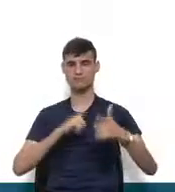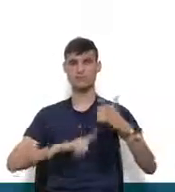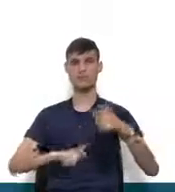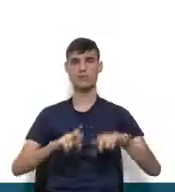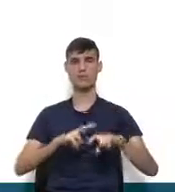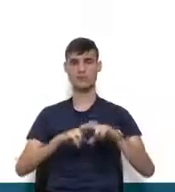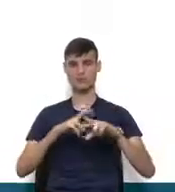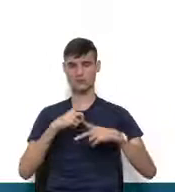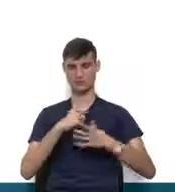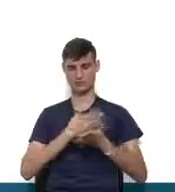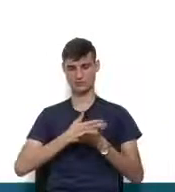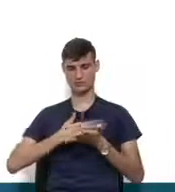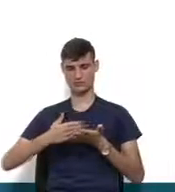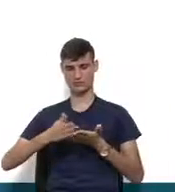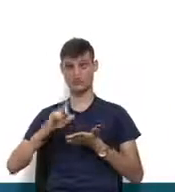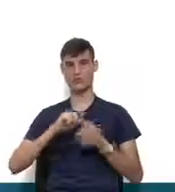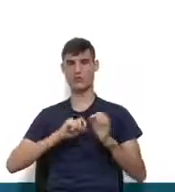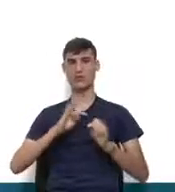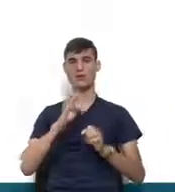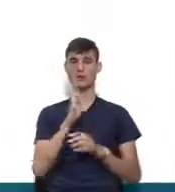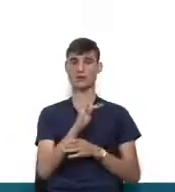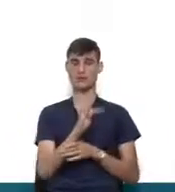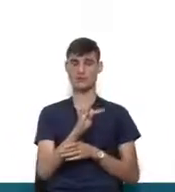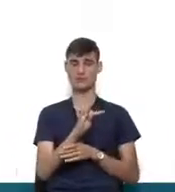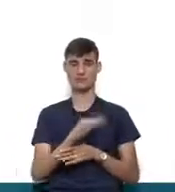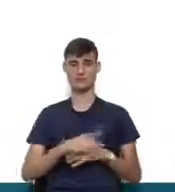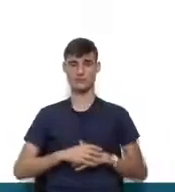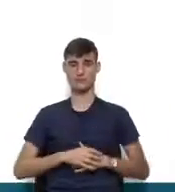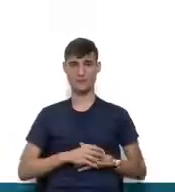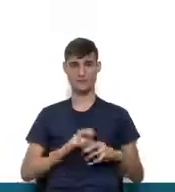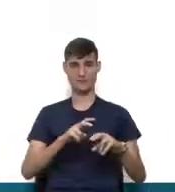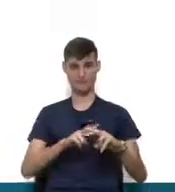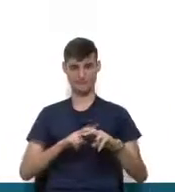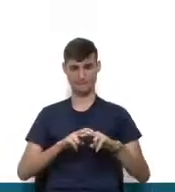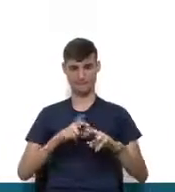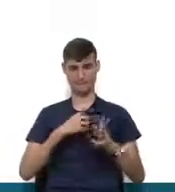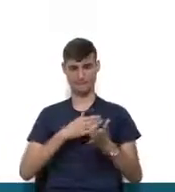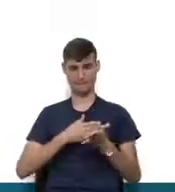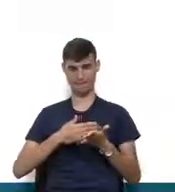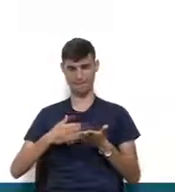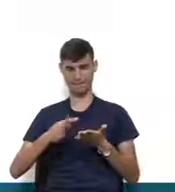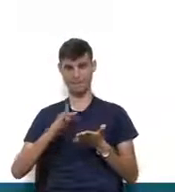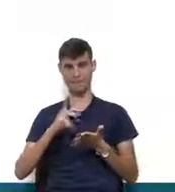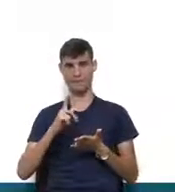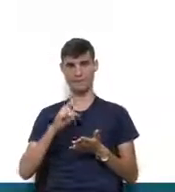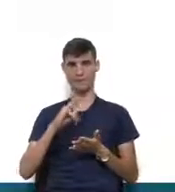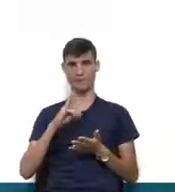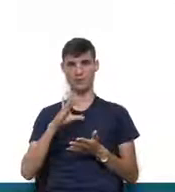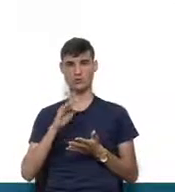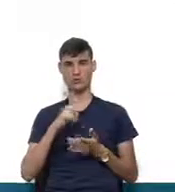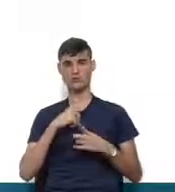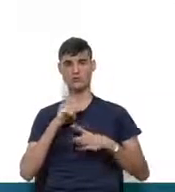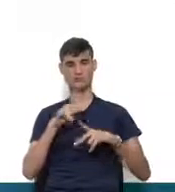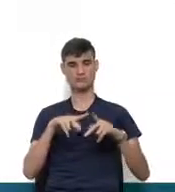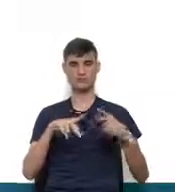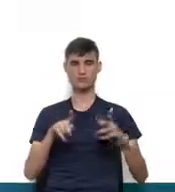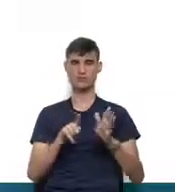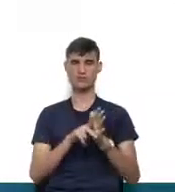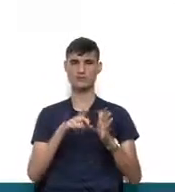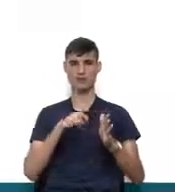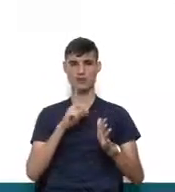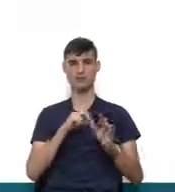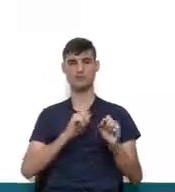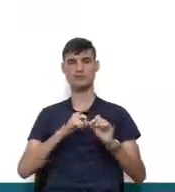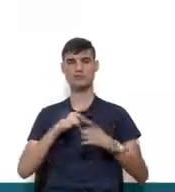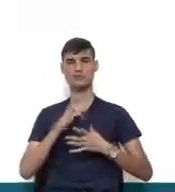neste caso, o nosso período está sendo chamado de t. Tá? Então, a função periódica ela é uma função com este período e ela pode